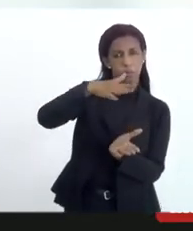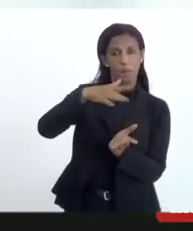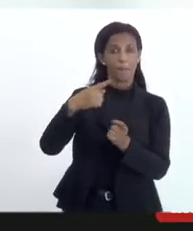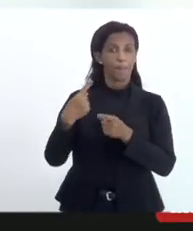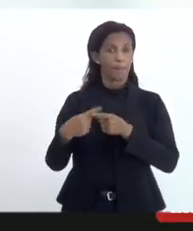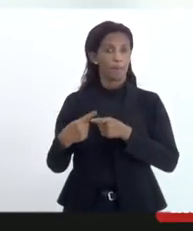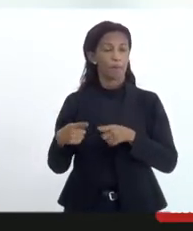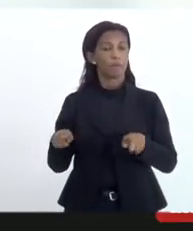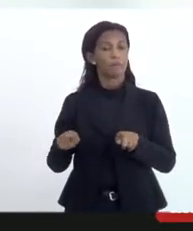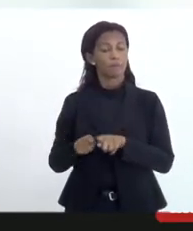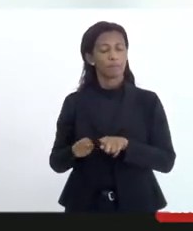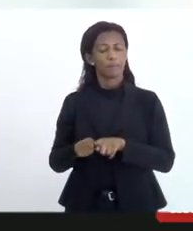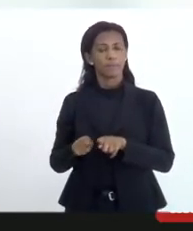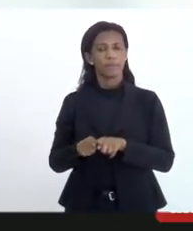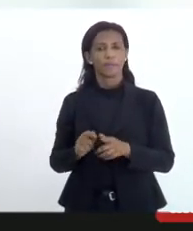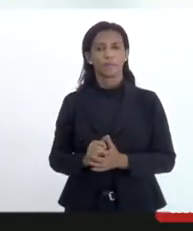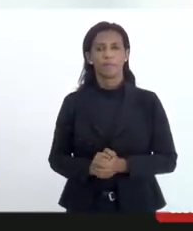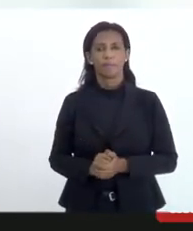porque também